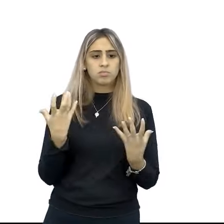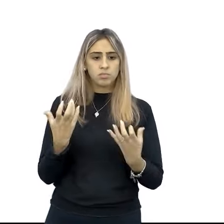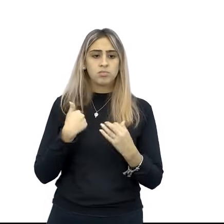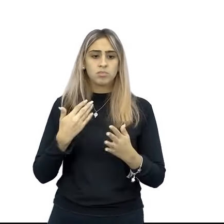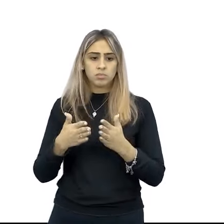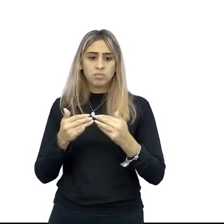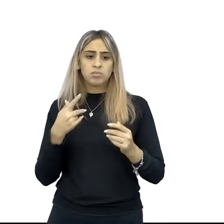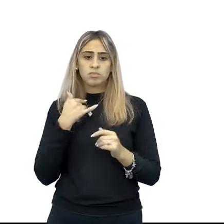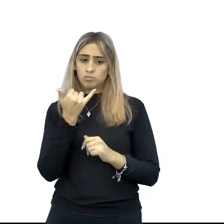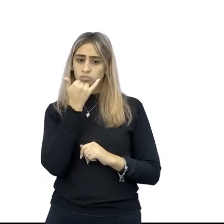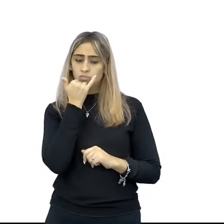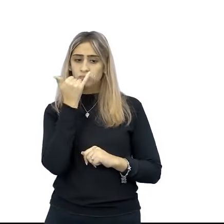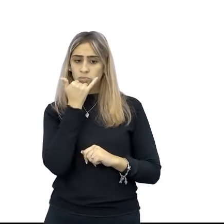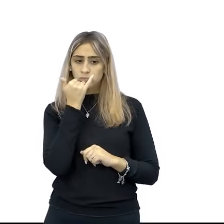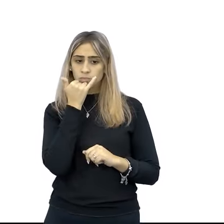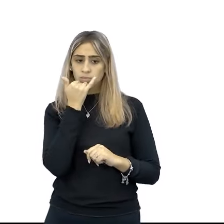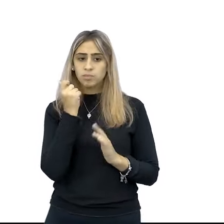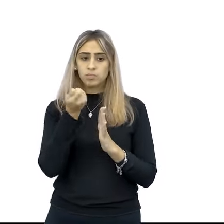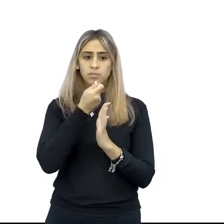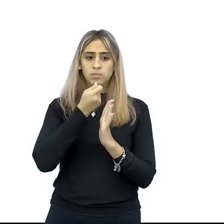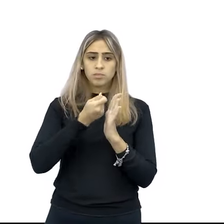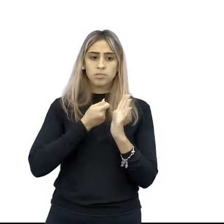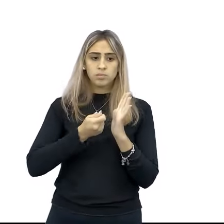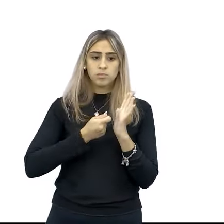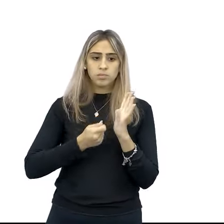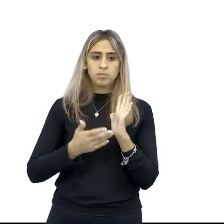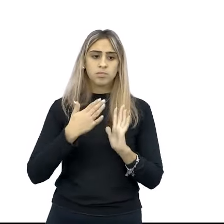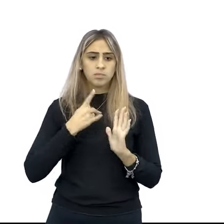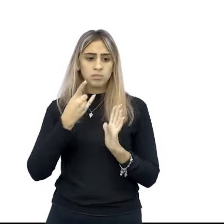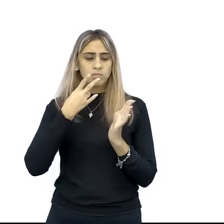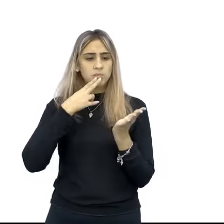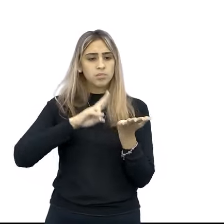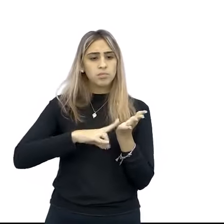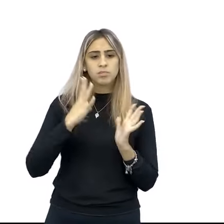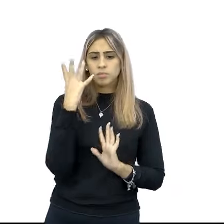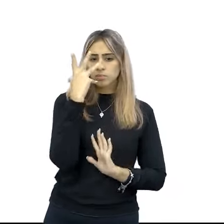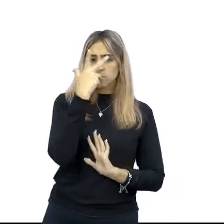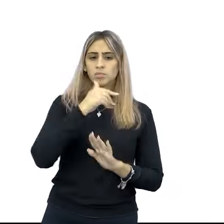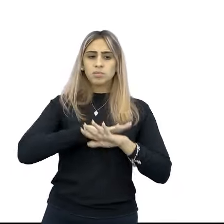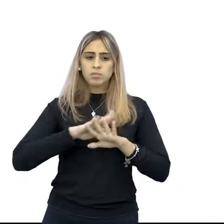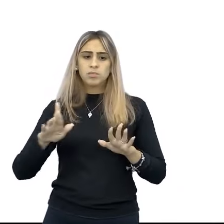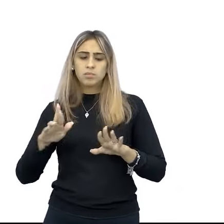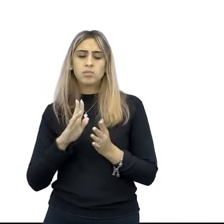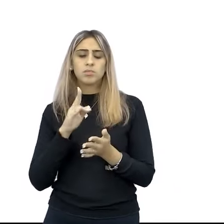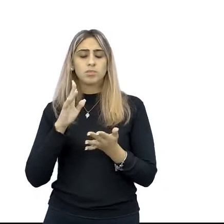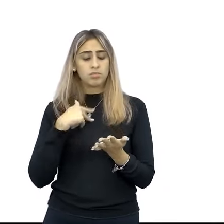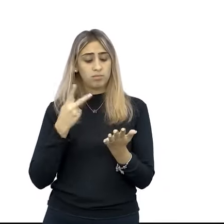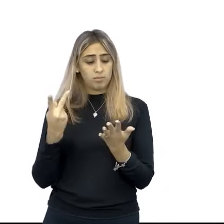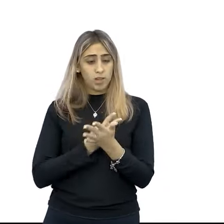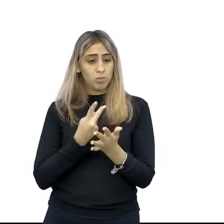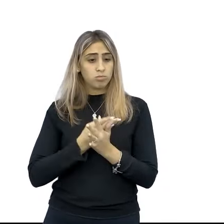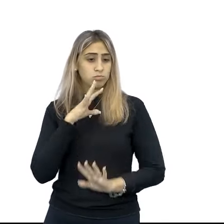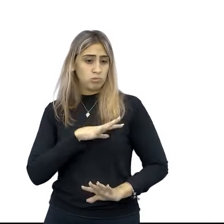pedir desculpas, escreva-me uma carta bem bonita e sem erros de ortografia.